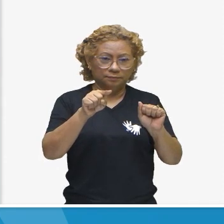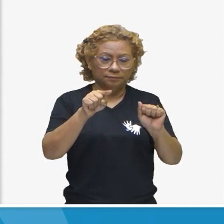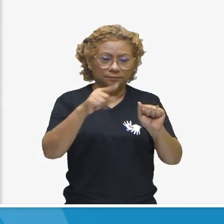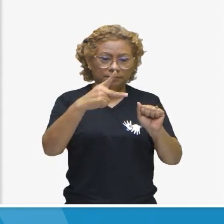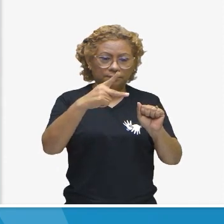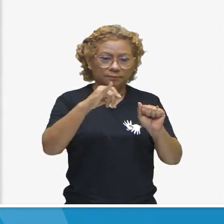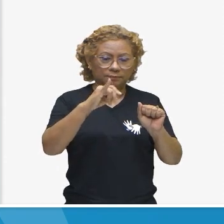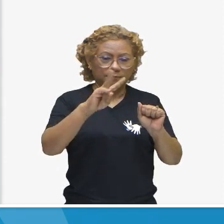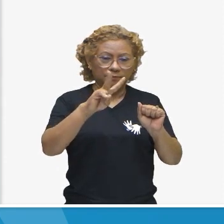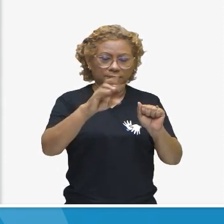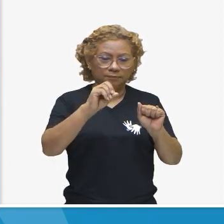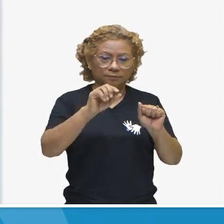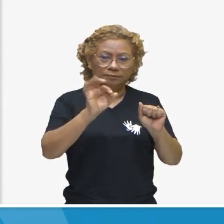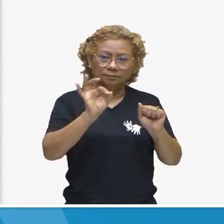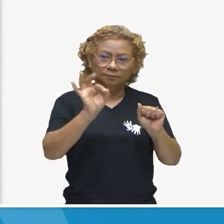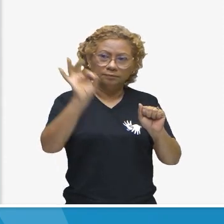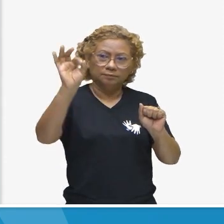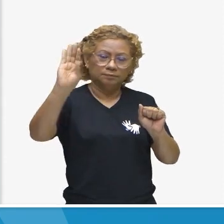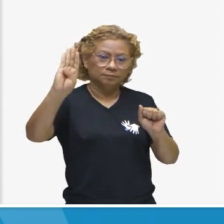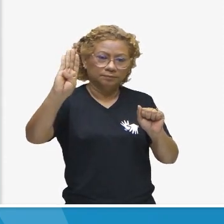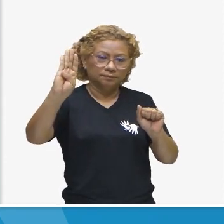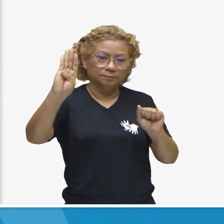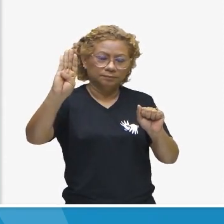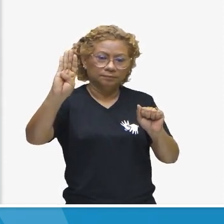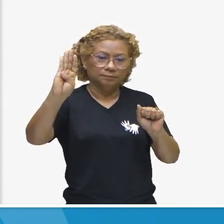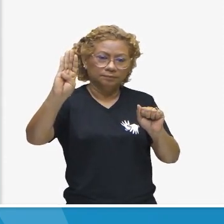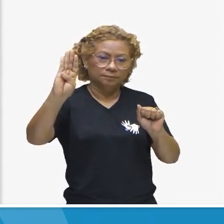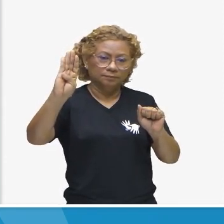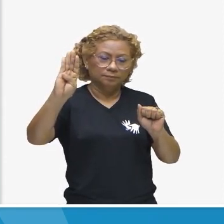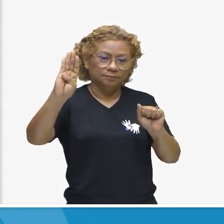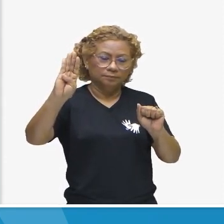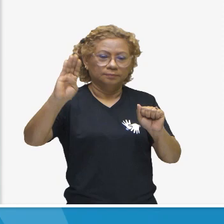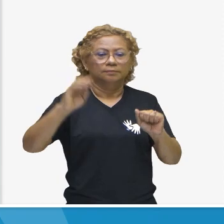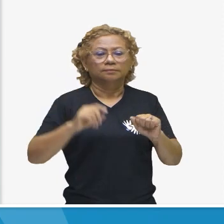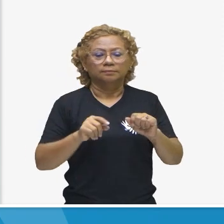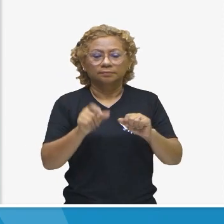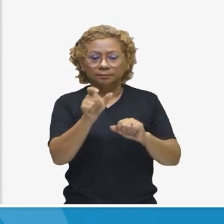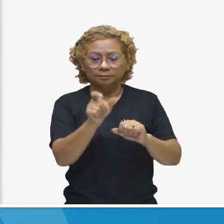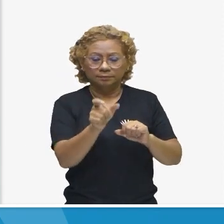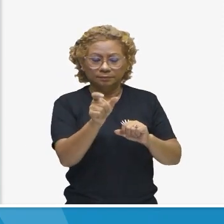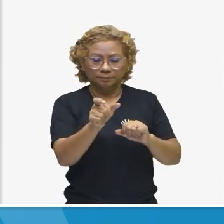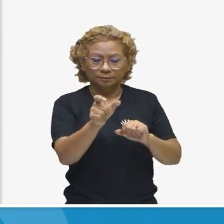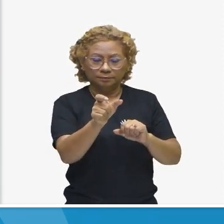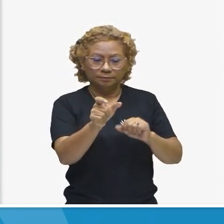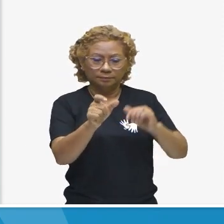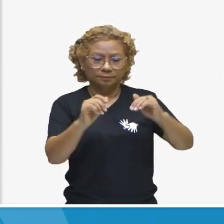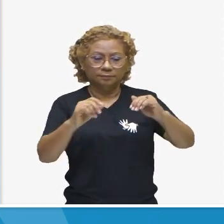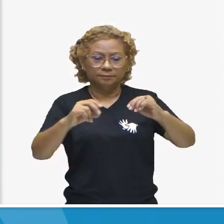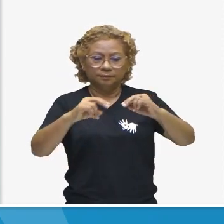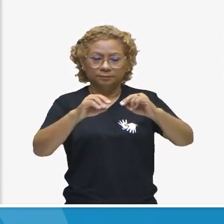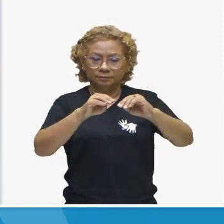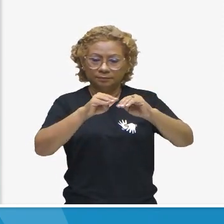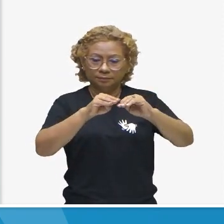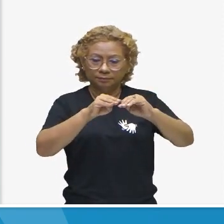das alternativas melhor representa o movimento